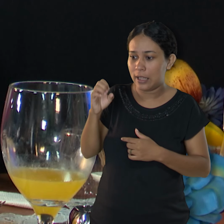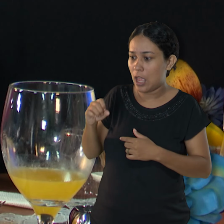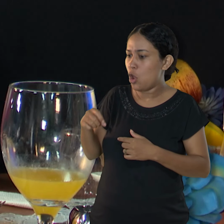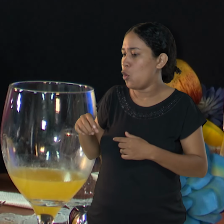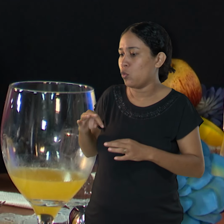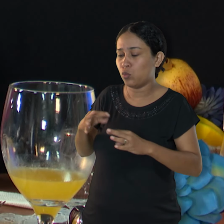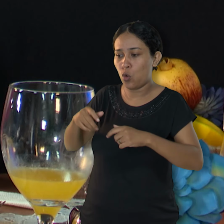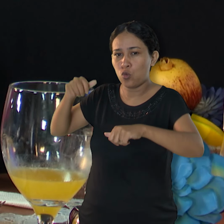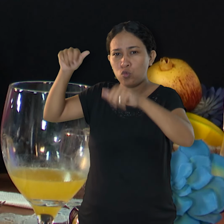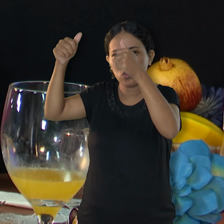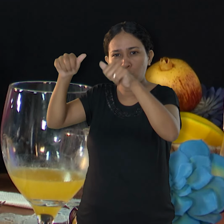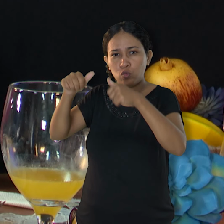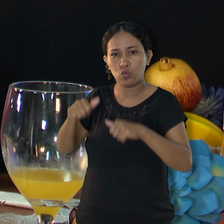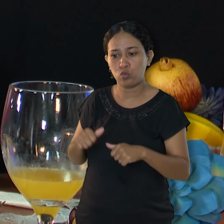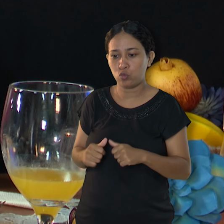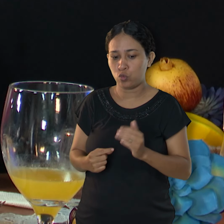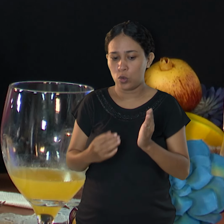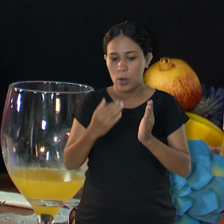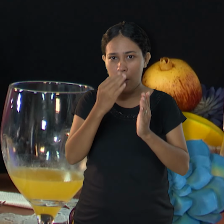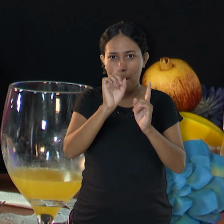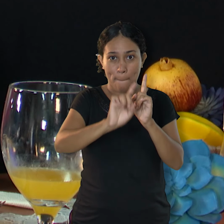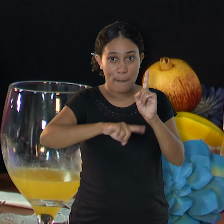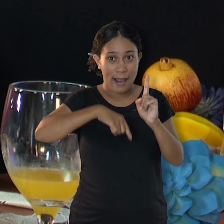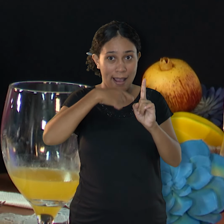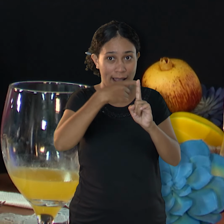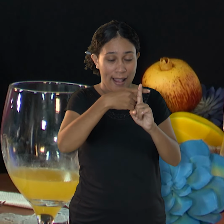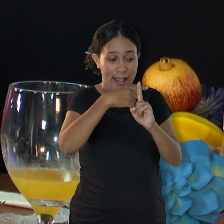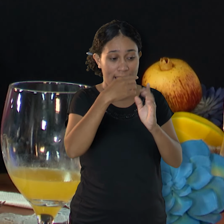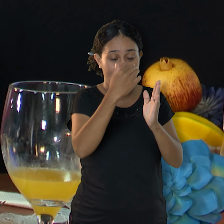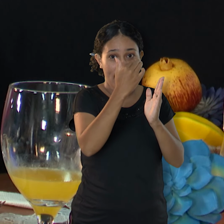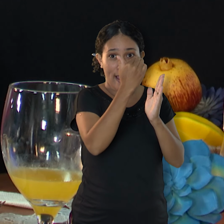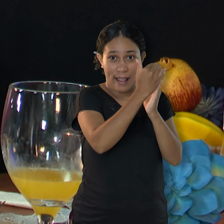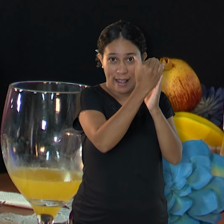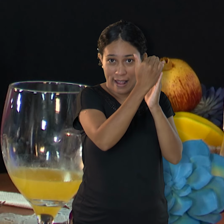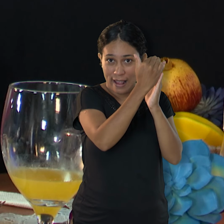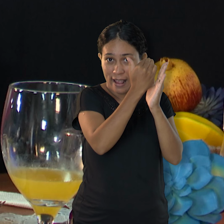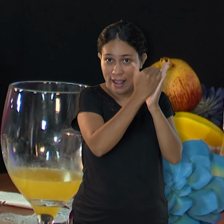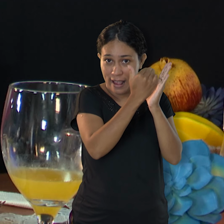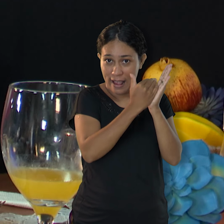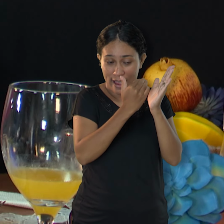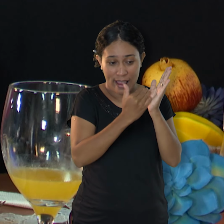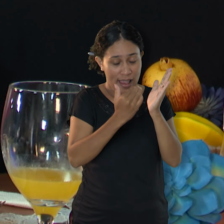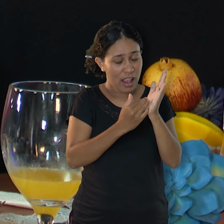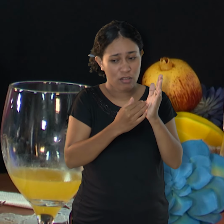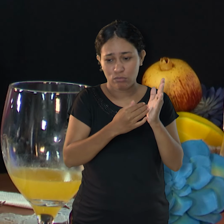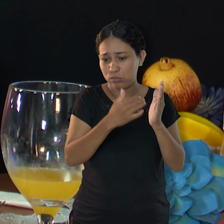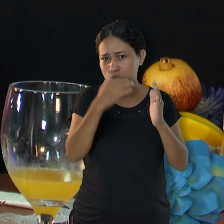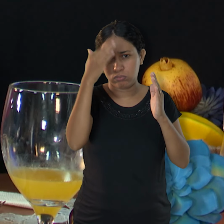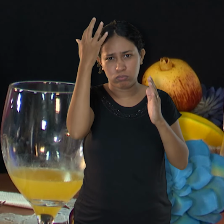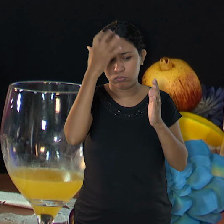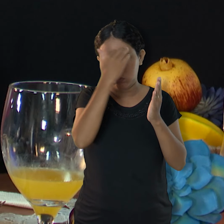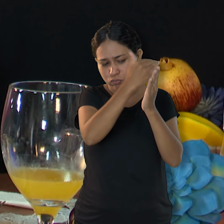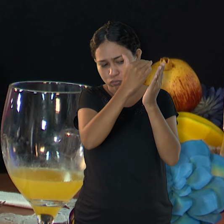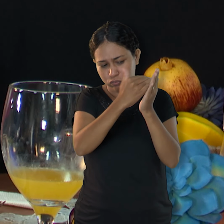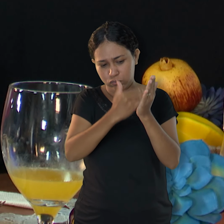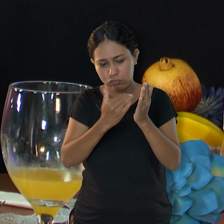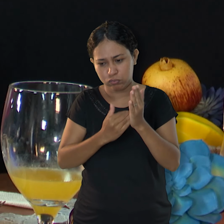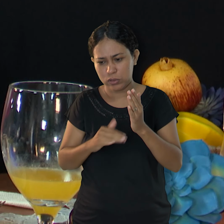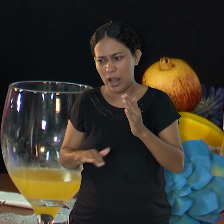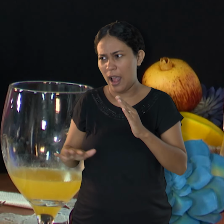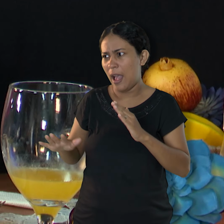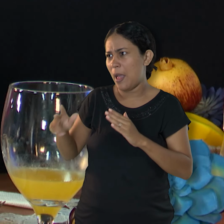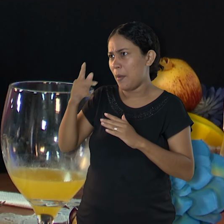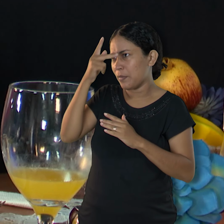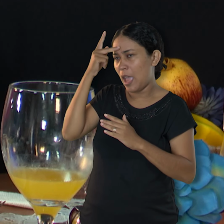critério pro pessoal trabalhar. Né? Então, eu acho que isso é uma série de coisas. Eu não digo que a gente não tem que sempre refletir